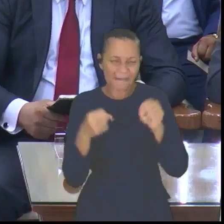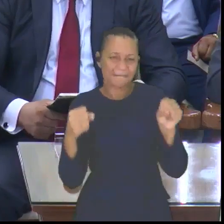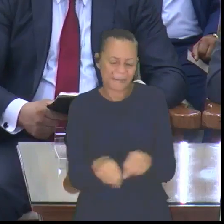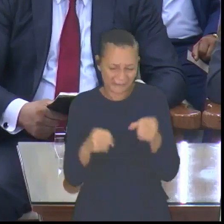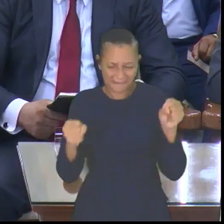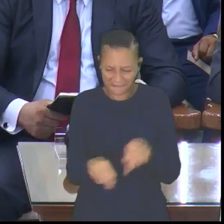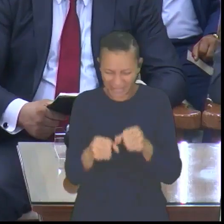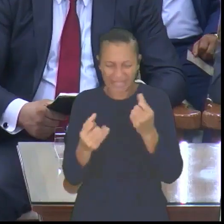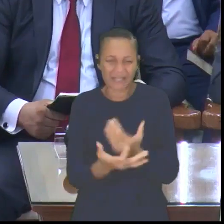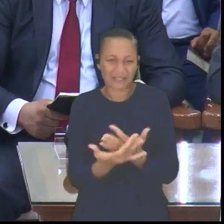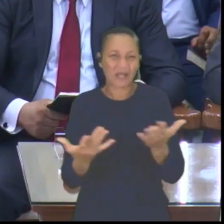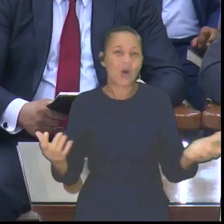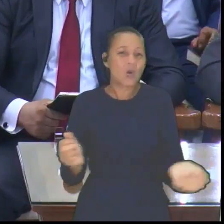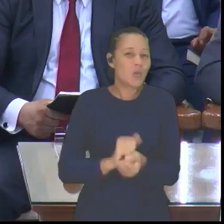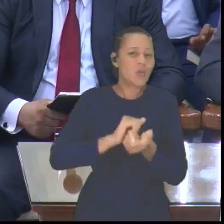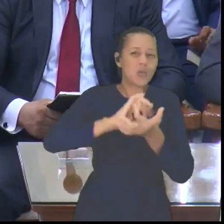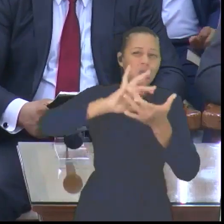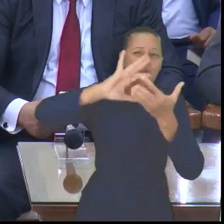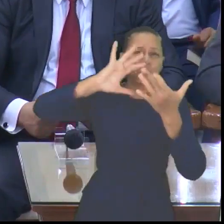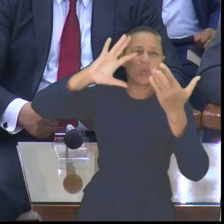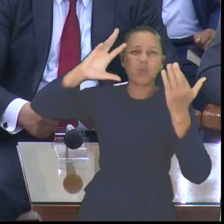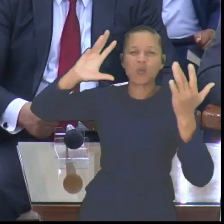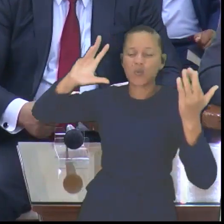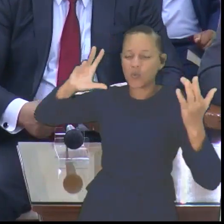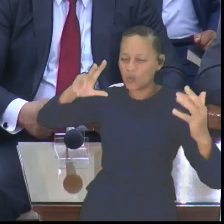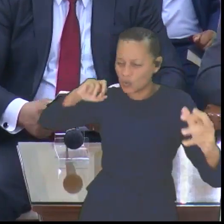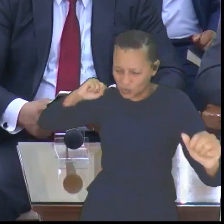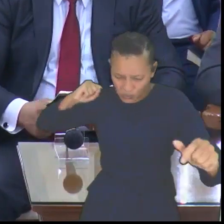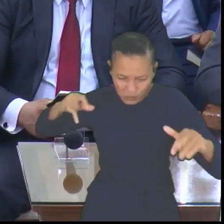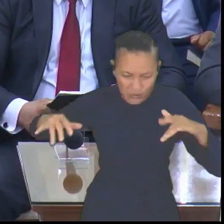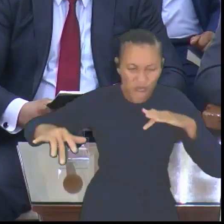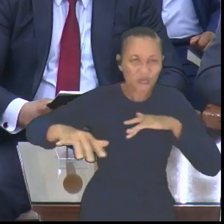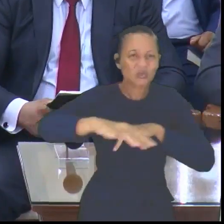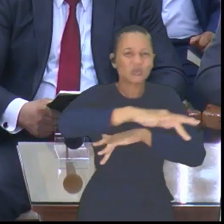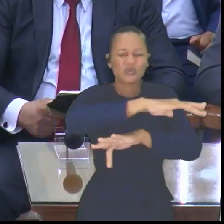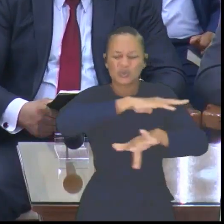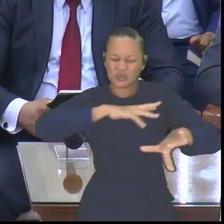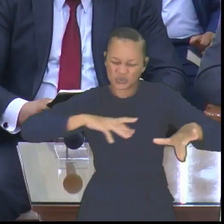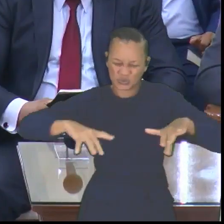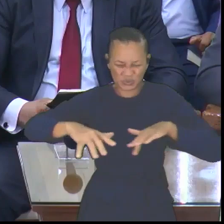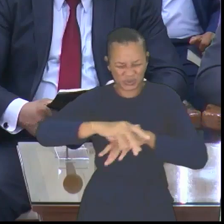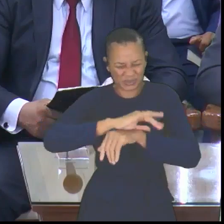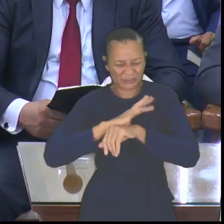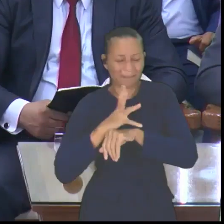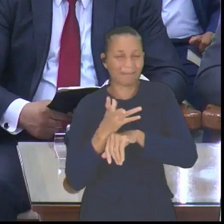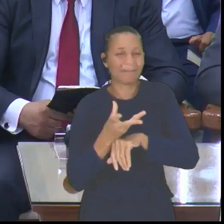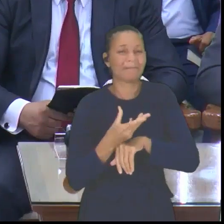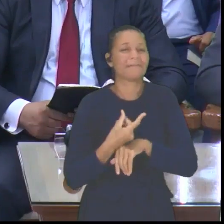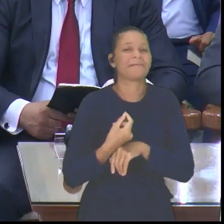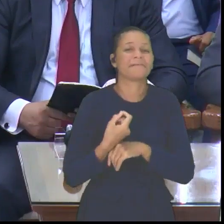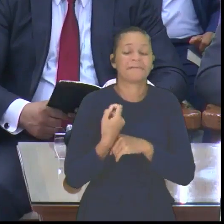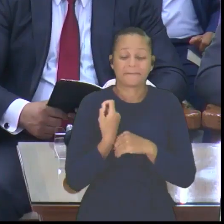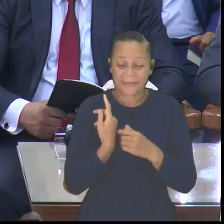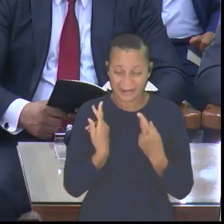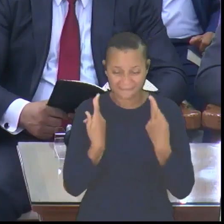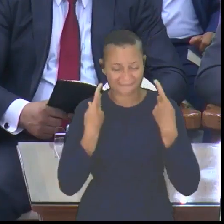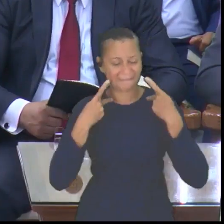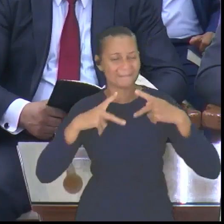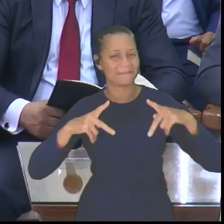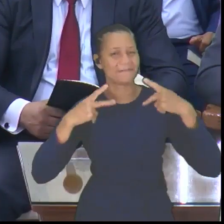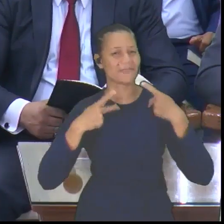dar, para te dar. Cadê o glória desta igreja? Cadê a reação desta igreja pela palavra de Deus? Se